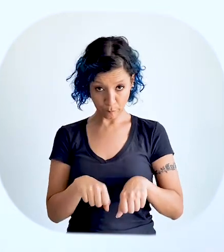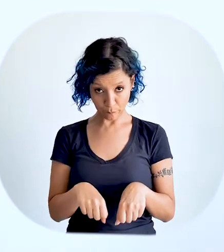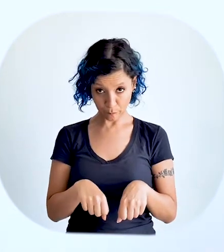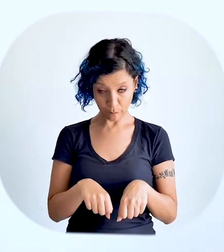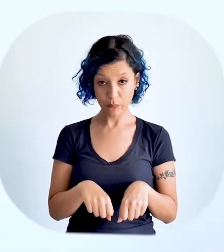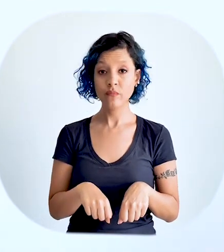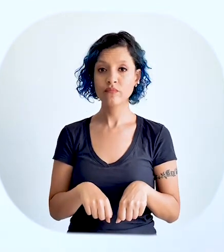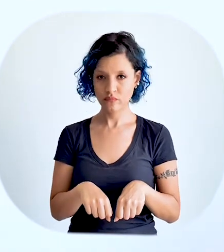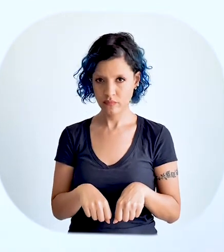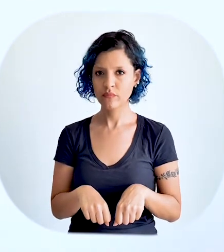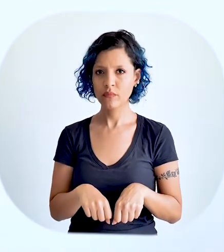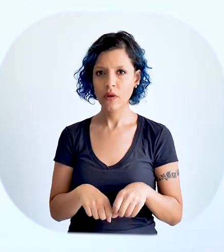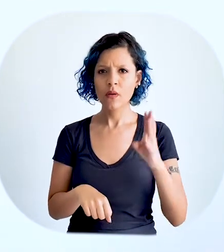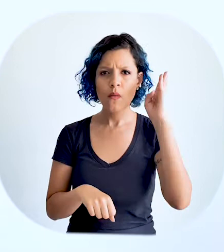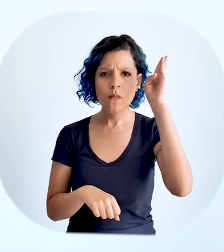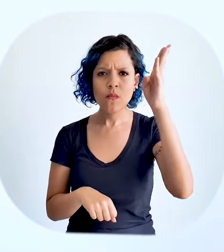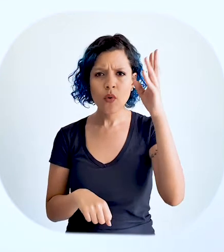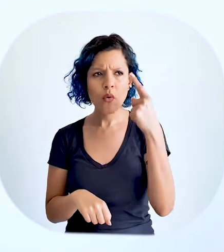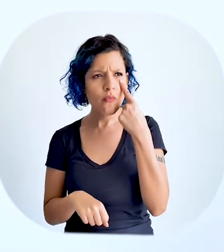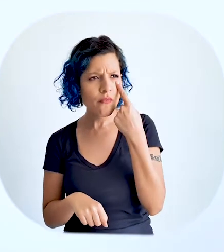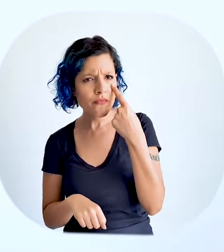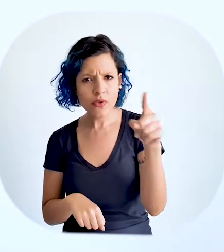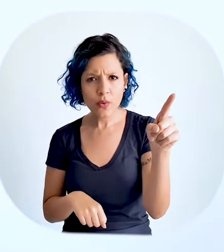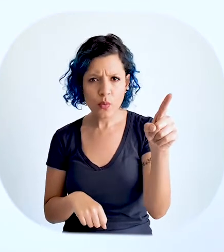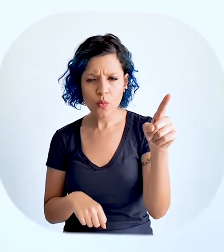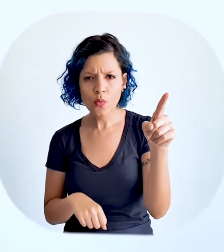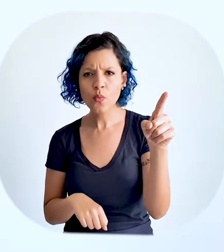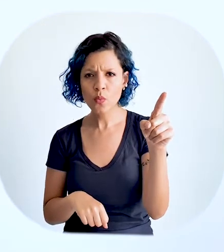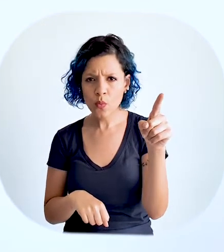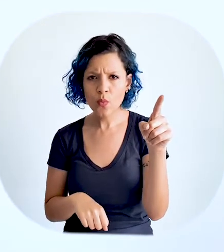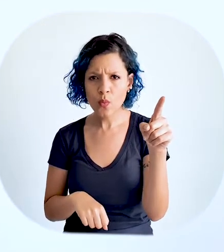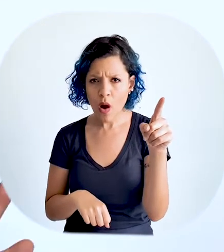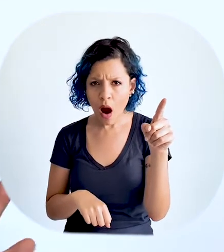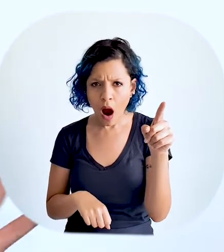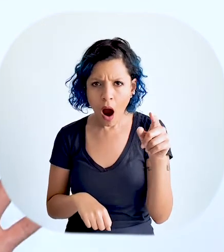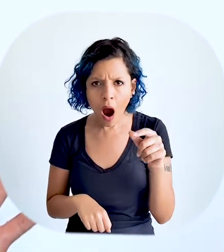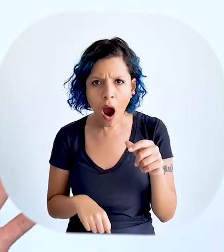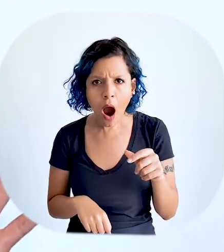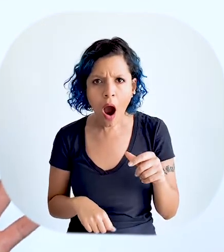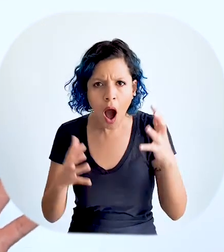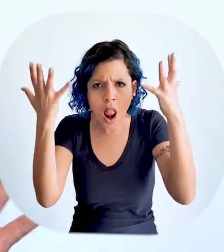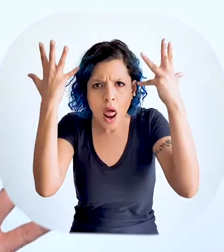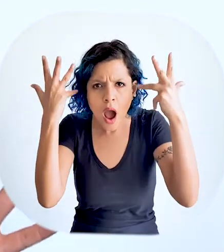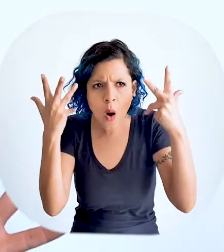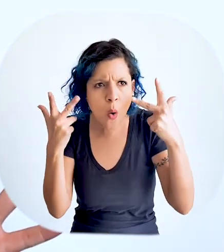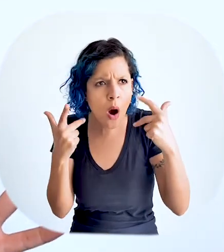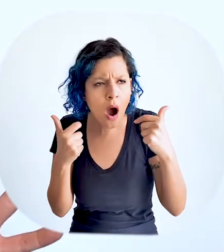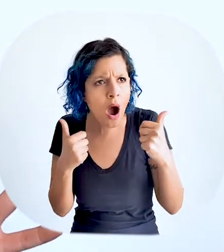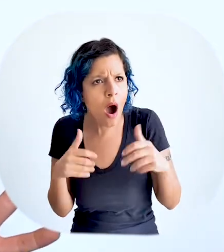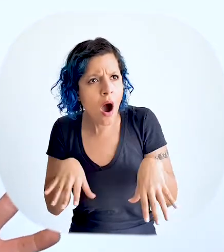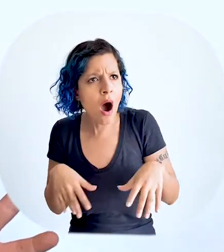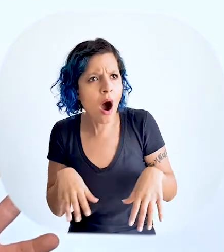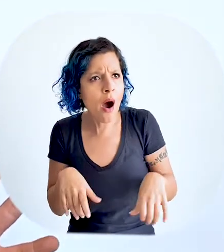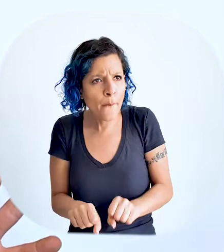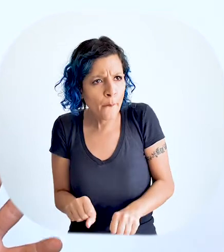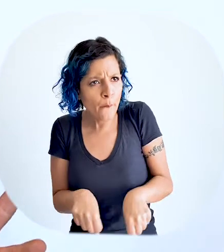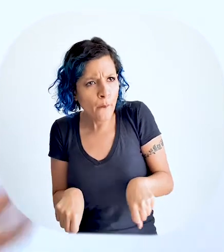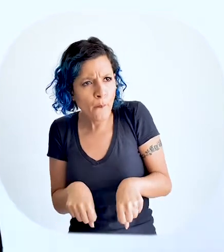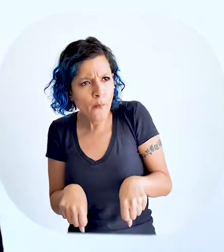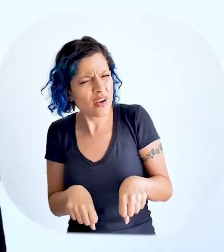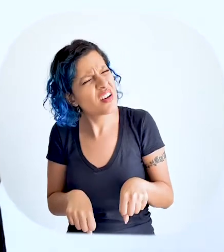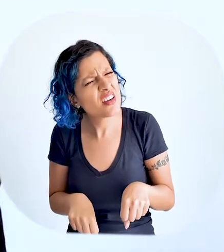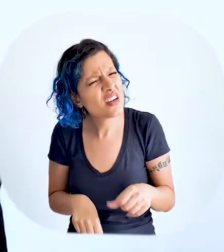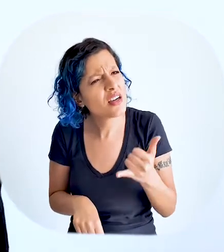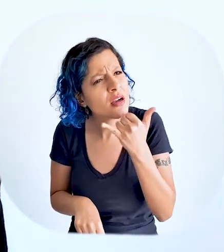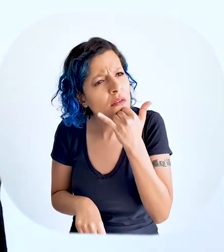Foi quando o burro avistou uma pele de leão. Ele ficou assustado, ele ficou trêmulo, mas logo ele viu que a